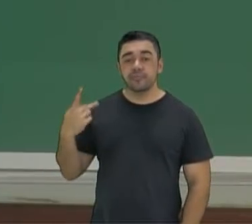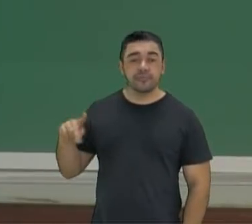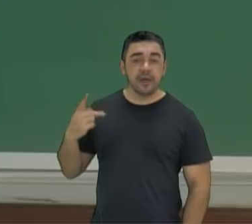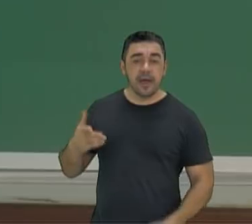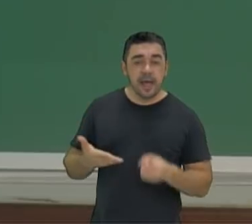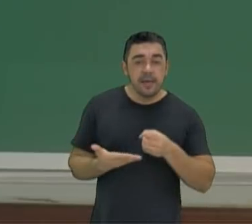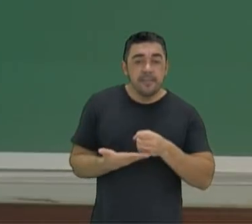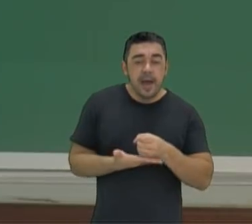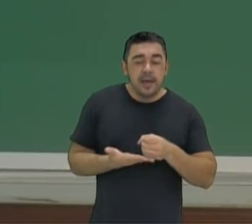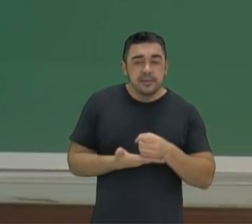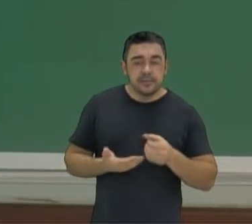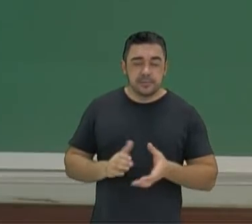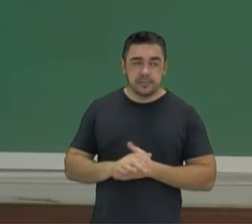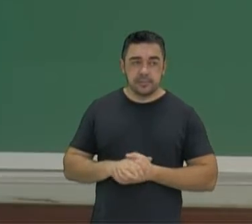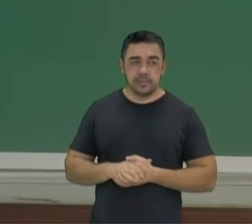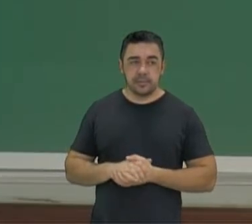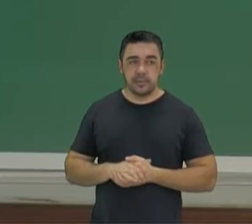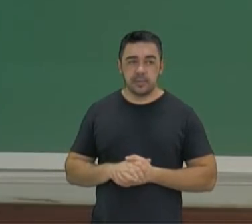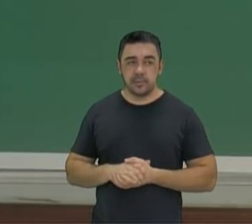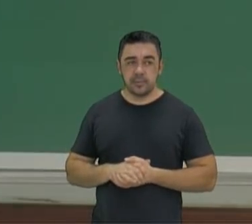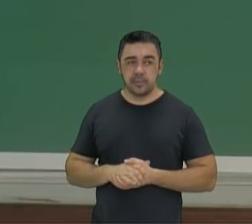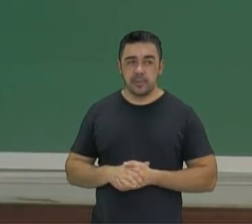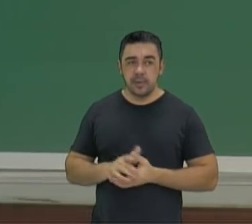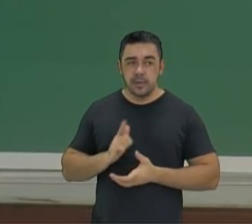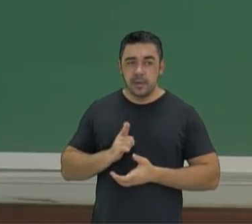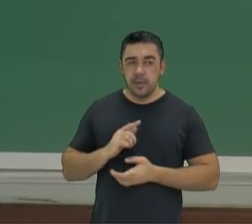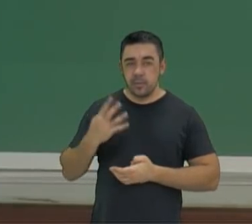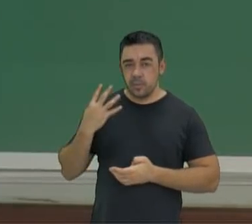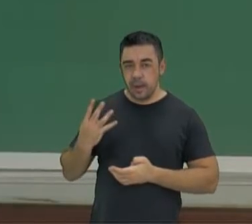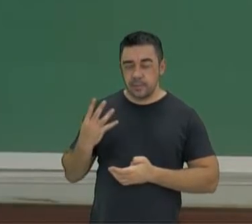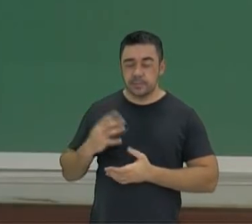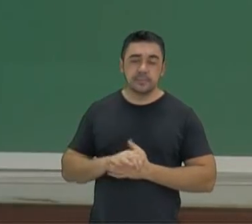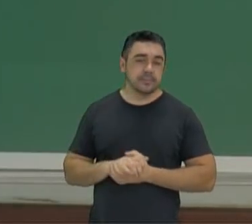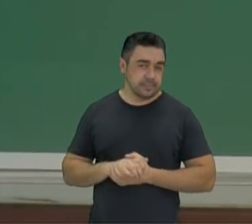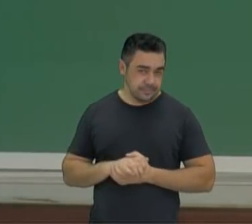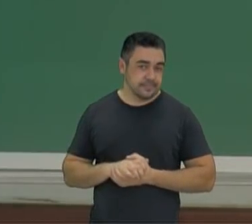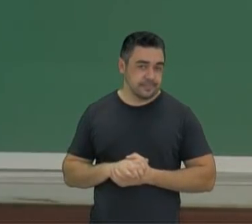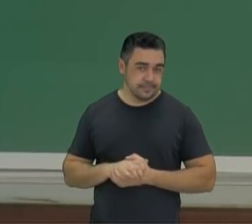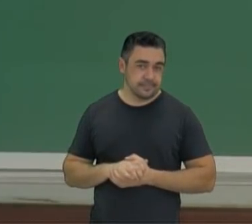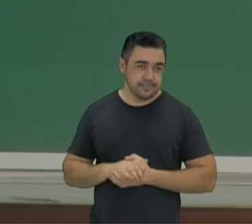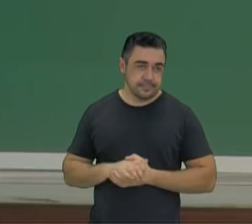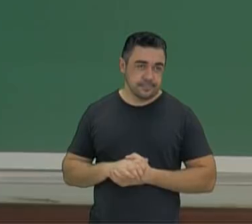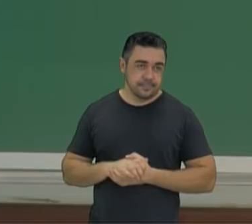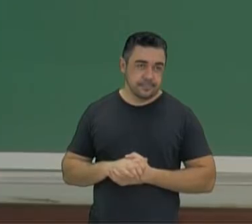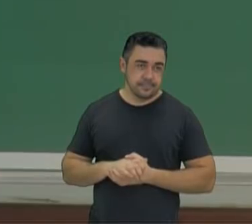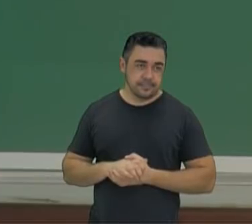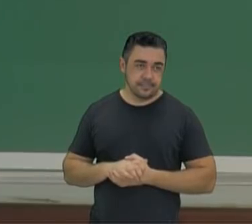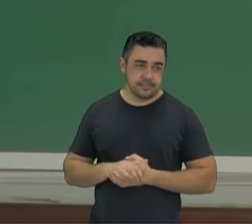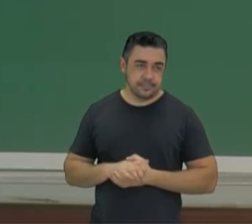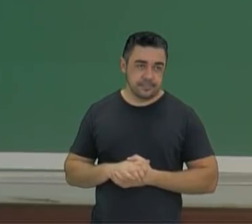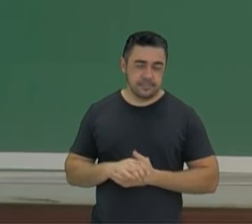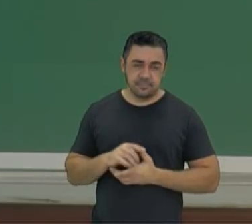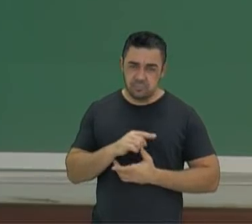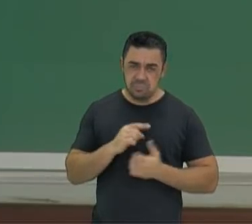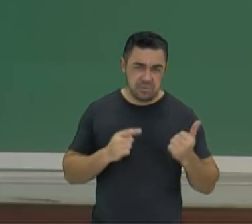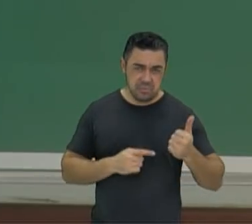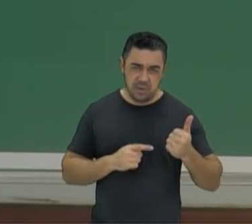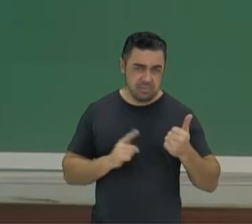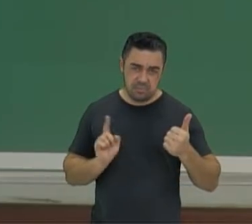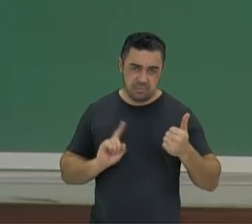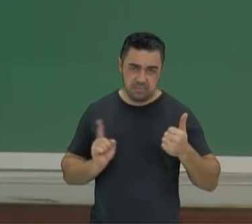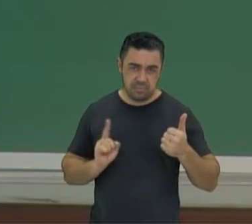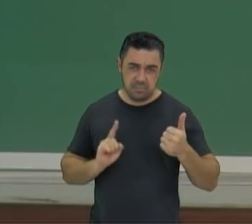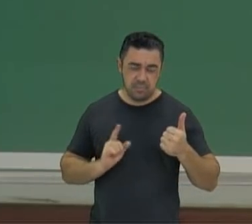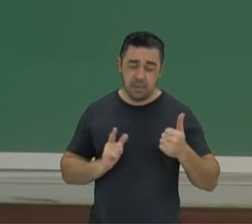minha base. Então, eu tenho aqui prisma quadrangular. Bom, aqui ele pode ser?